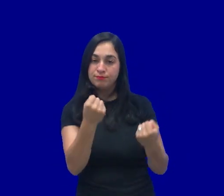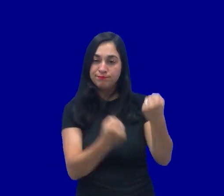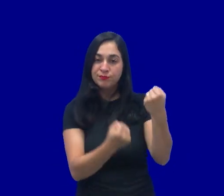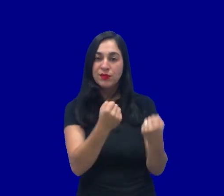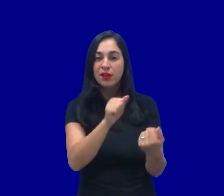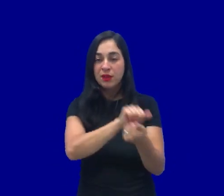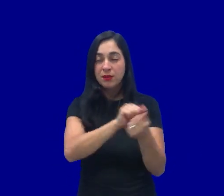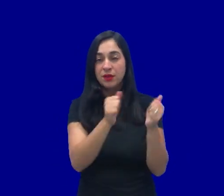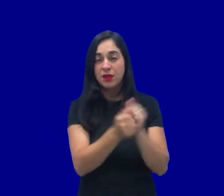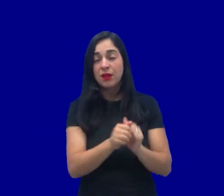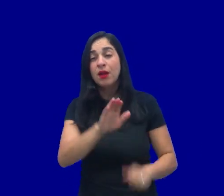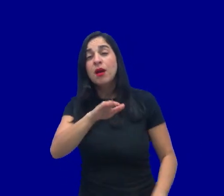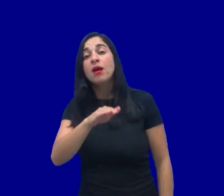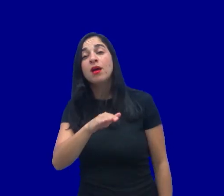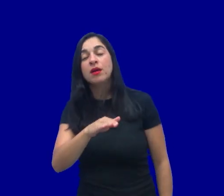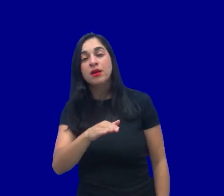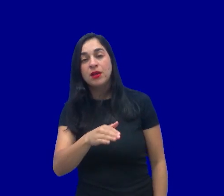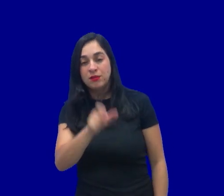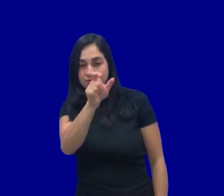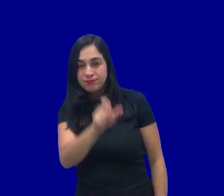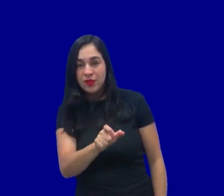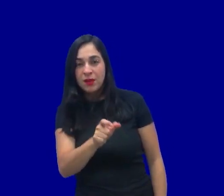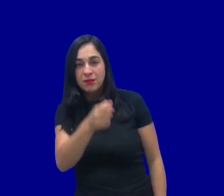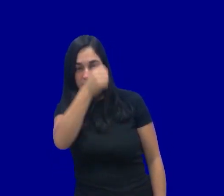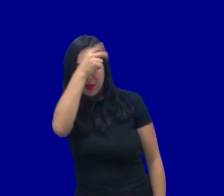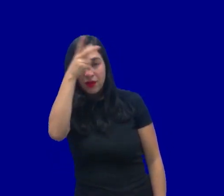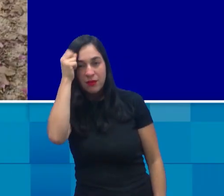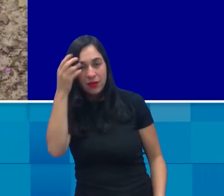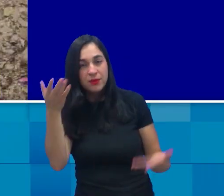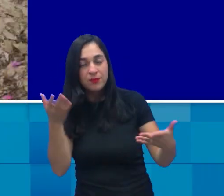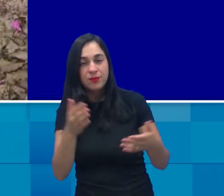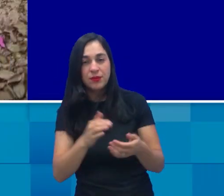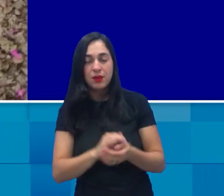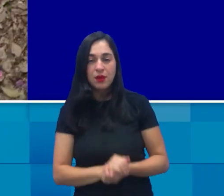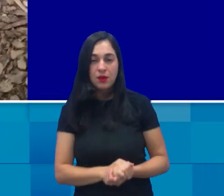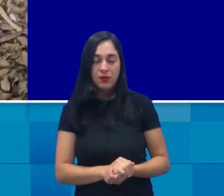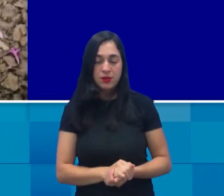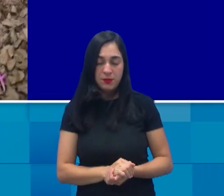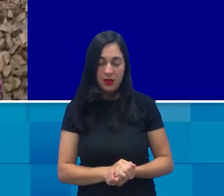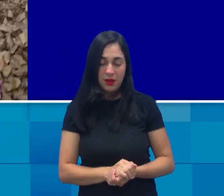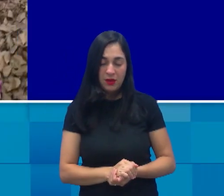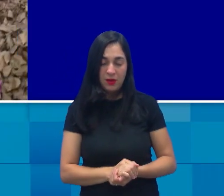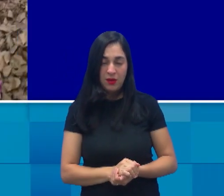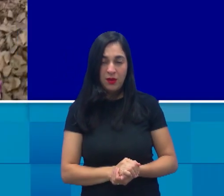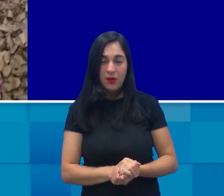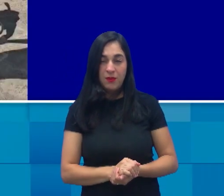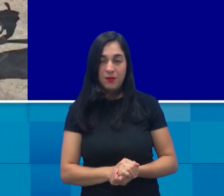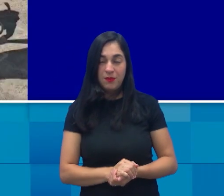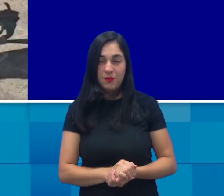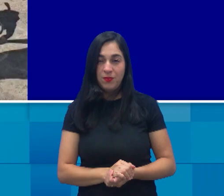prefeito, vamos nos atentar a isso? Sensibilidade. Segura esse vídeo para mim, por favor, meu querido.